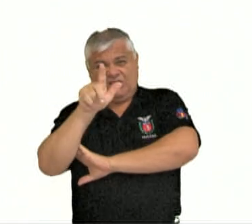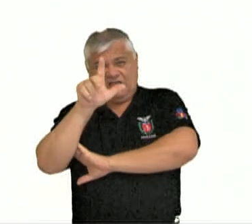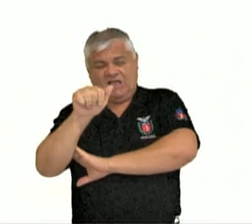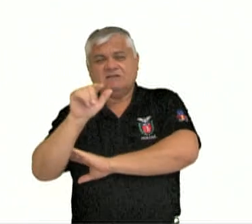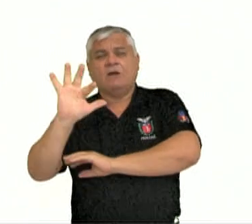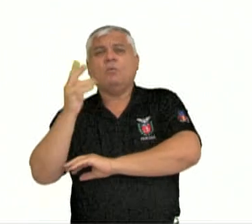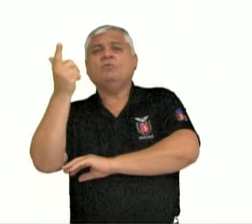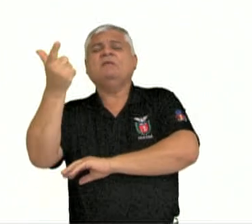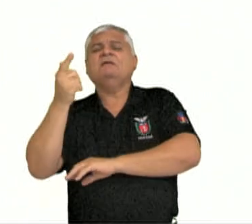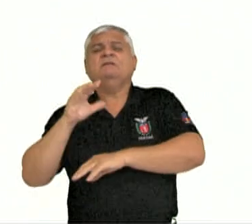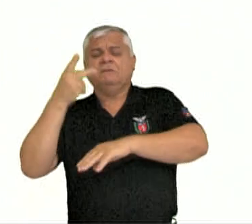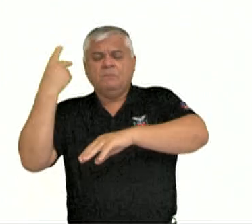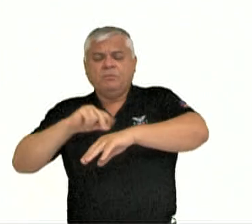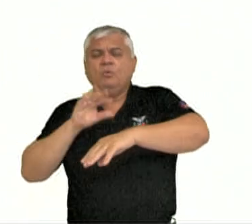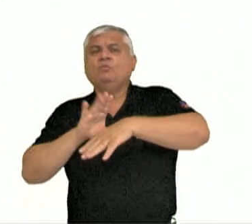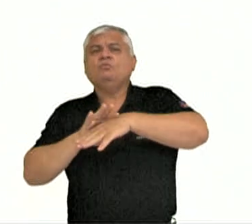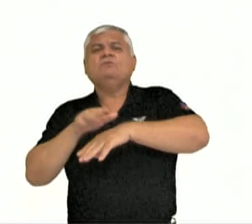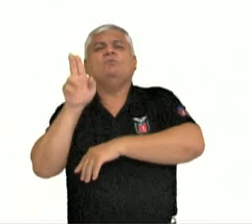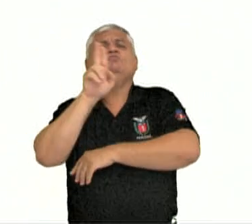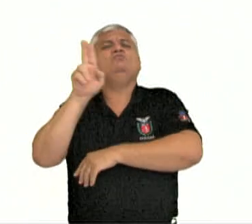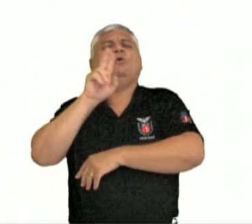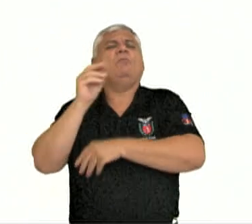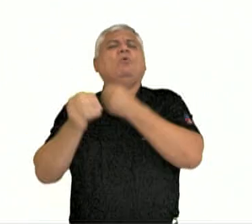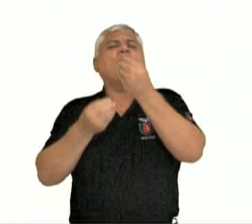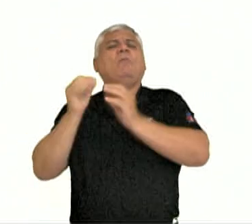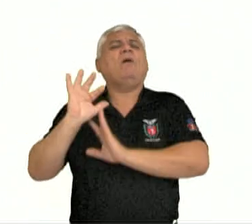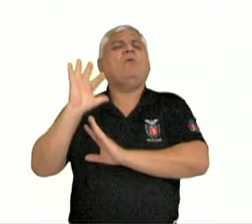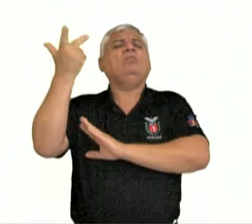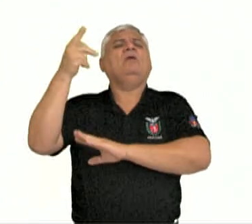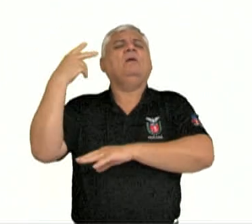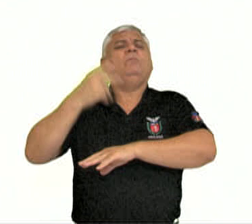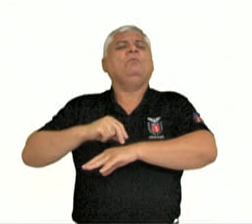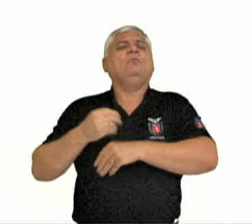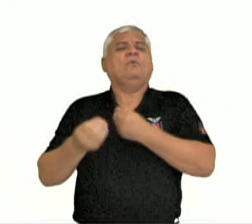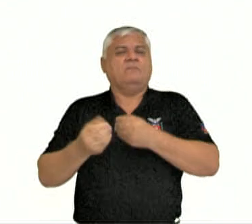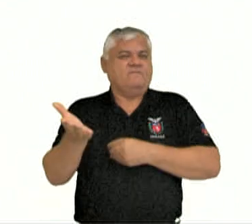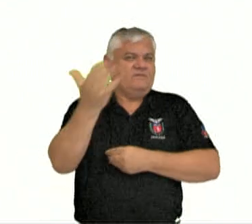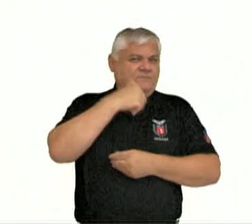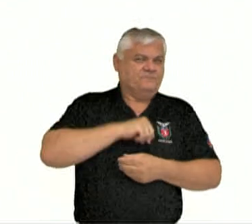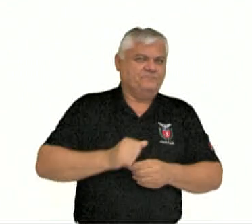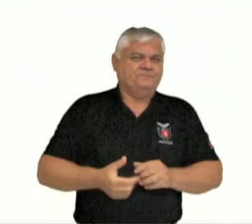Escreva o nome da doença e como se dá o processo de transmissão. Então vamos lá?